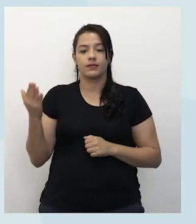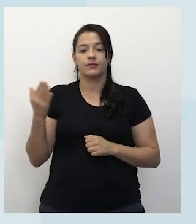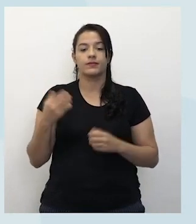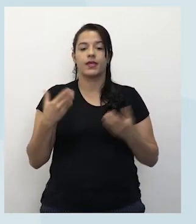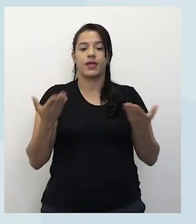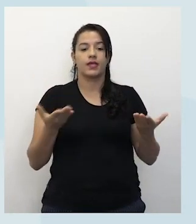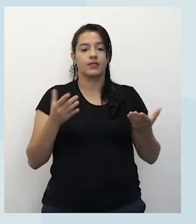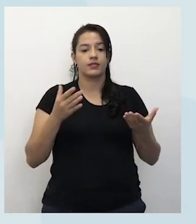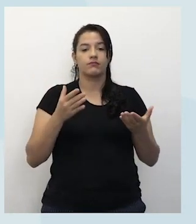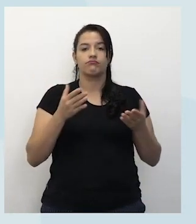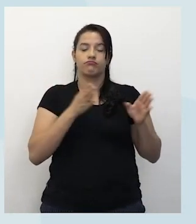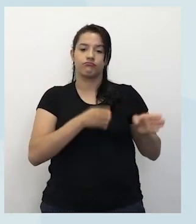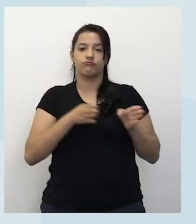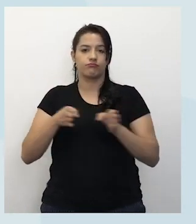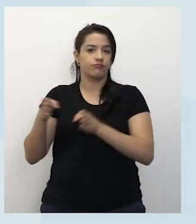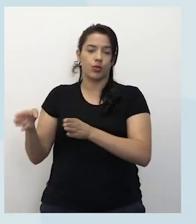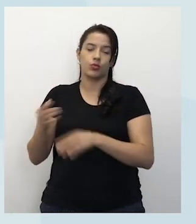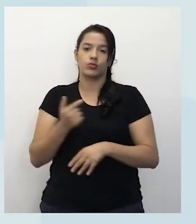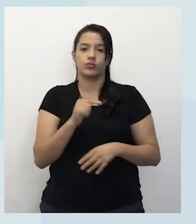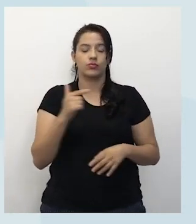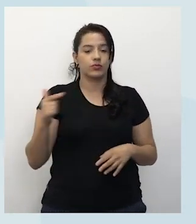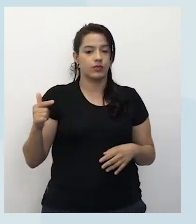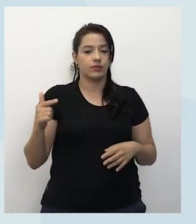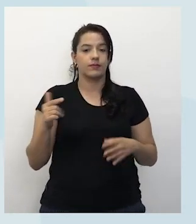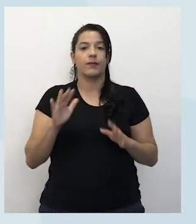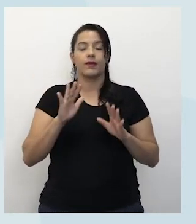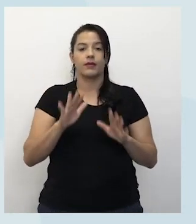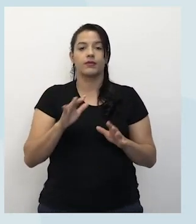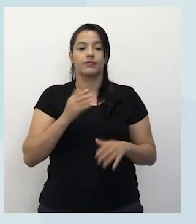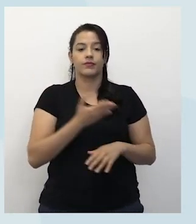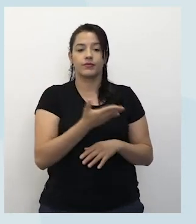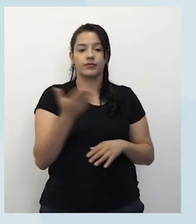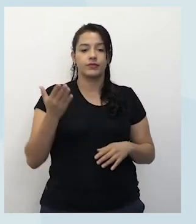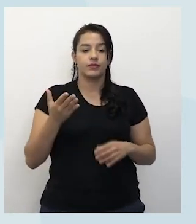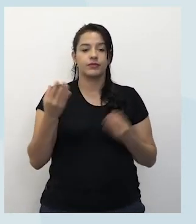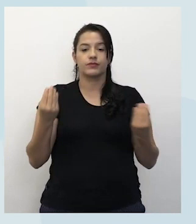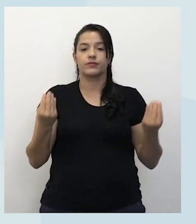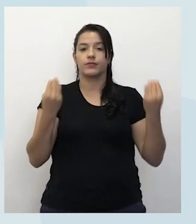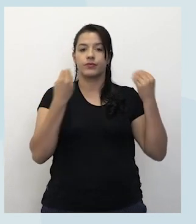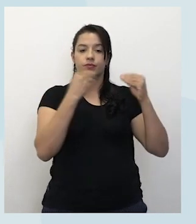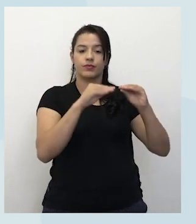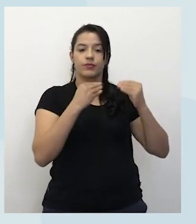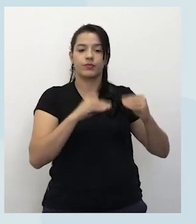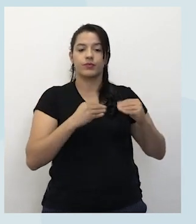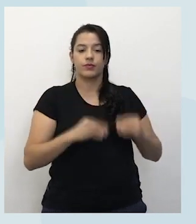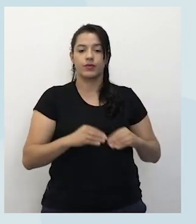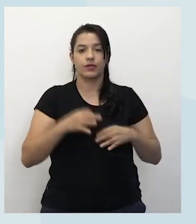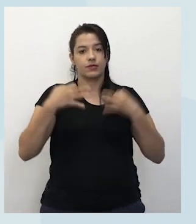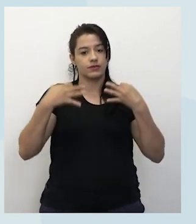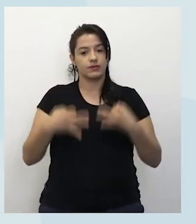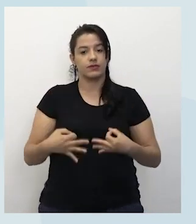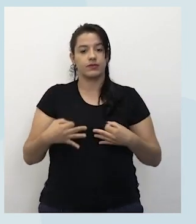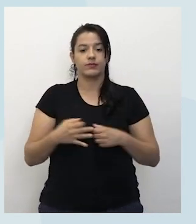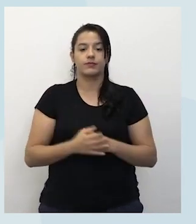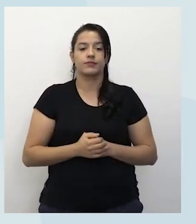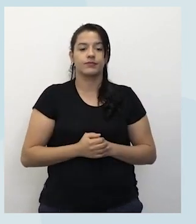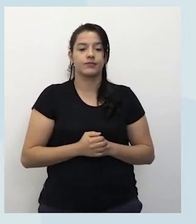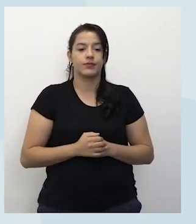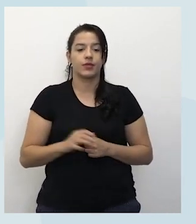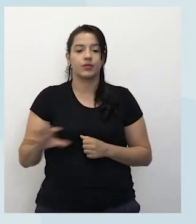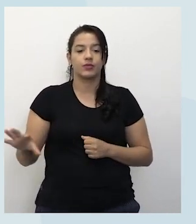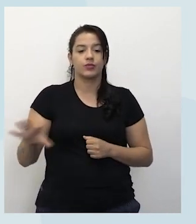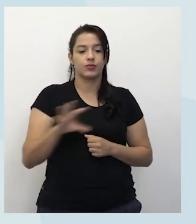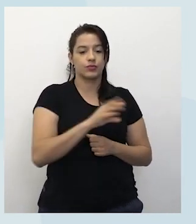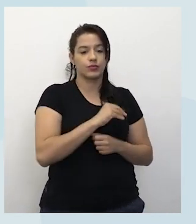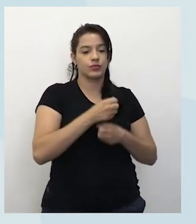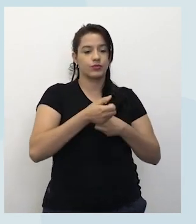da ordem, certo? A gente vai ler as frases, enquanto isso vocês vão colocá-las na ordem. Como é que você vai colocar no chat? Coloca todas de uma vez, ó,